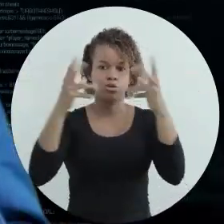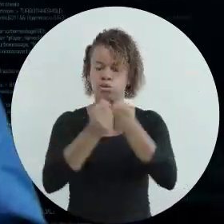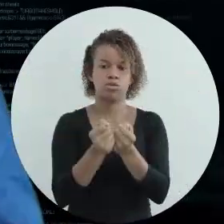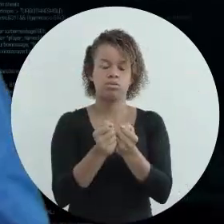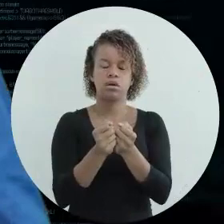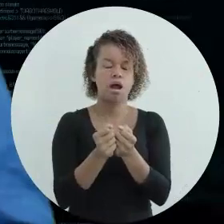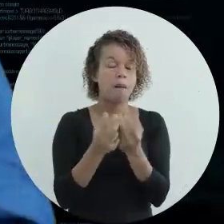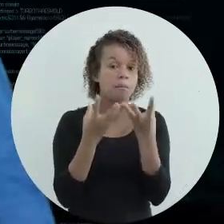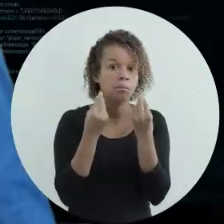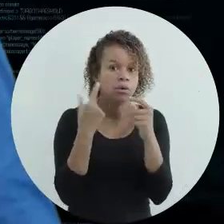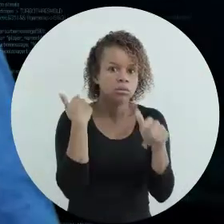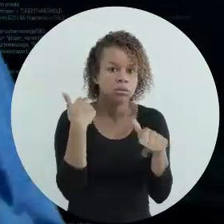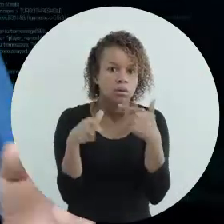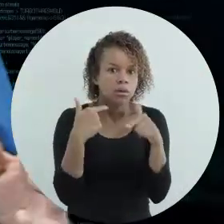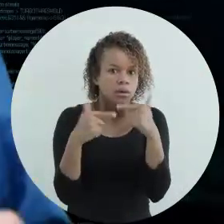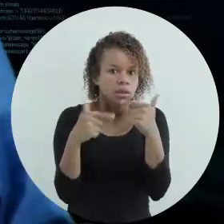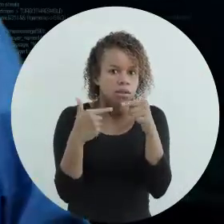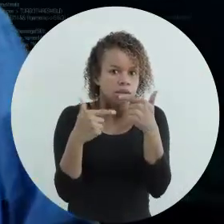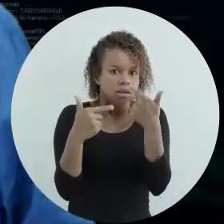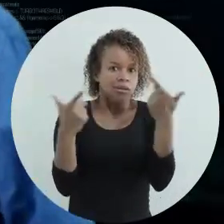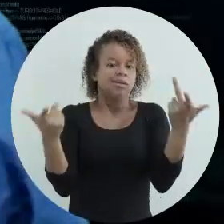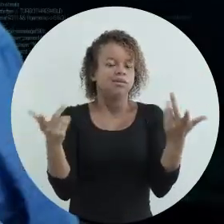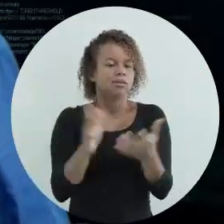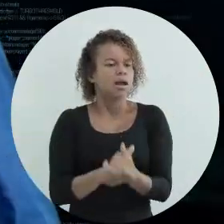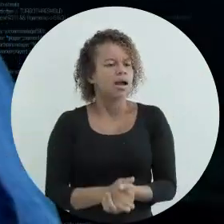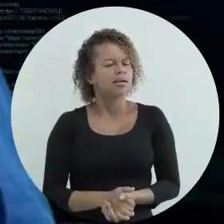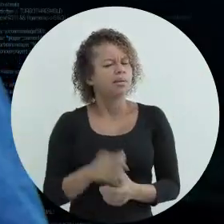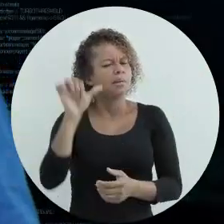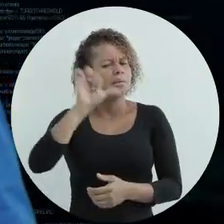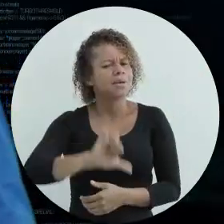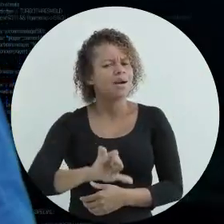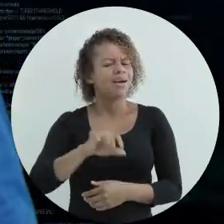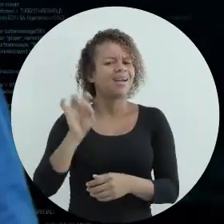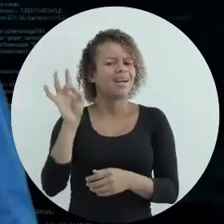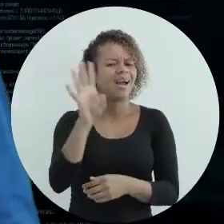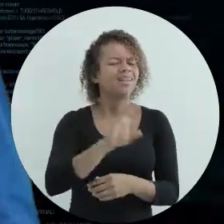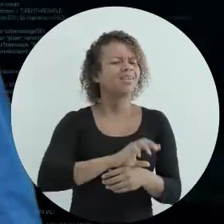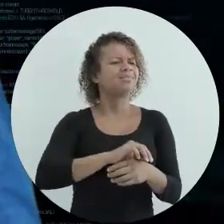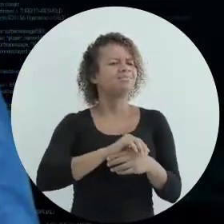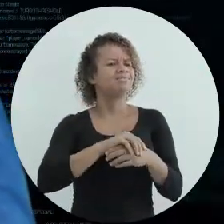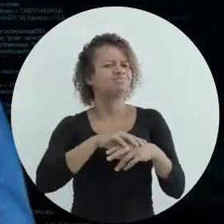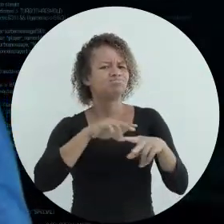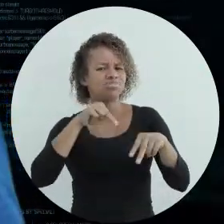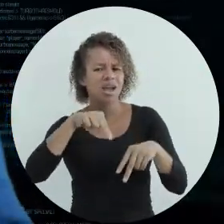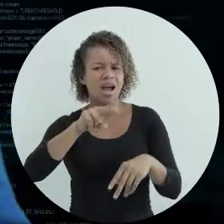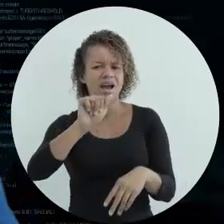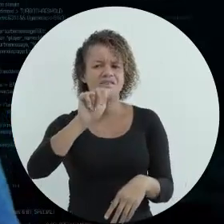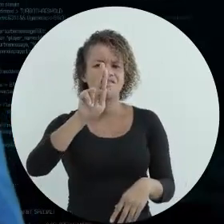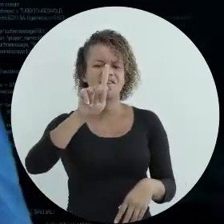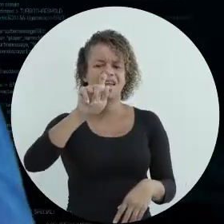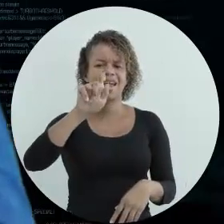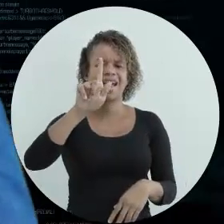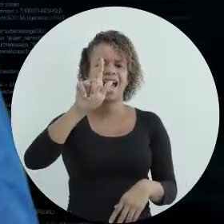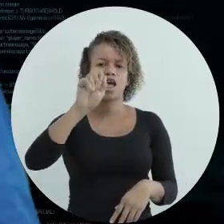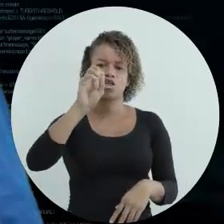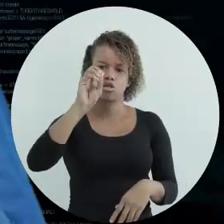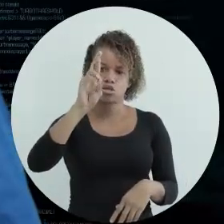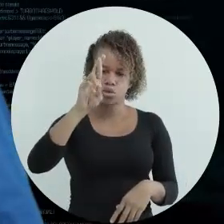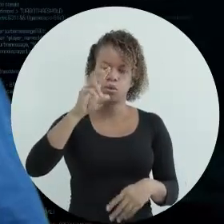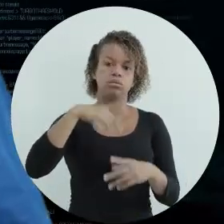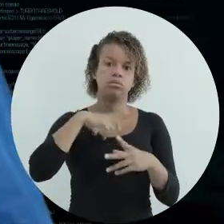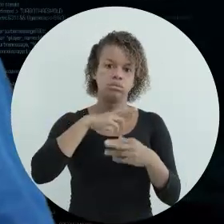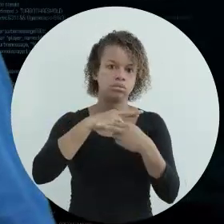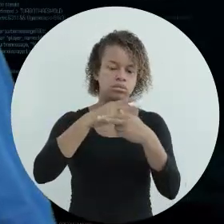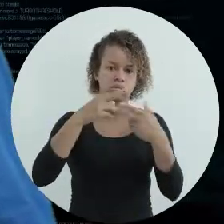trabalhoso. E o pior de tudo, cada navegador mostrava de uma forma diferente. porque cada fabricante tinha a liberdade de